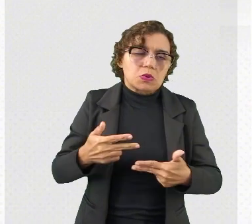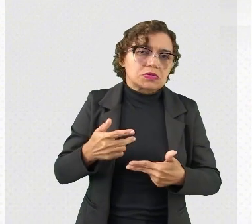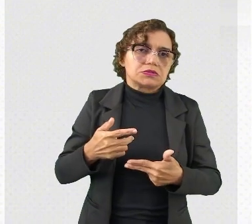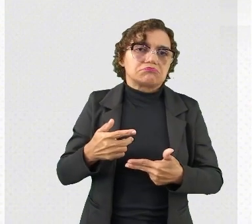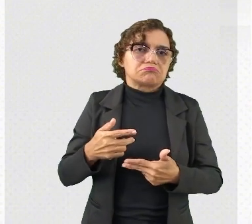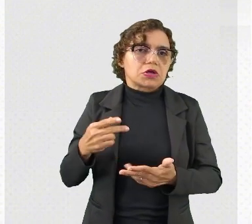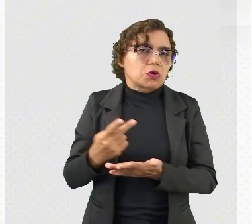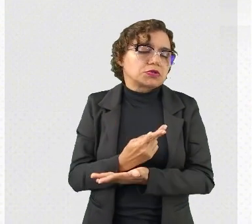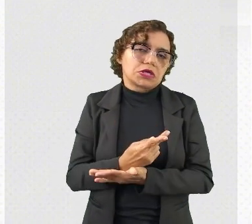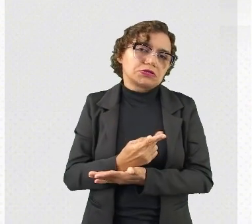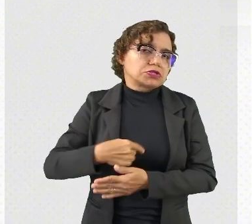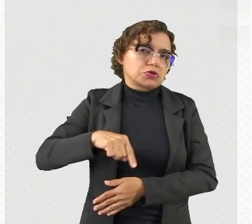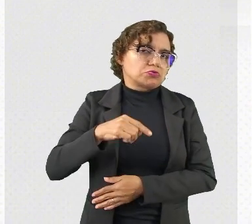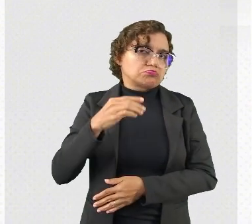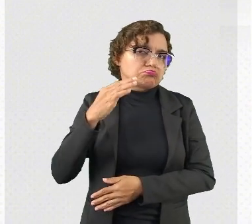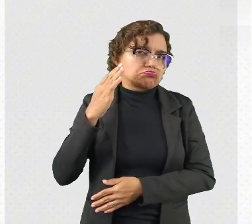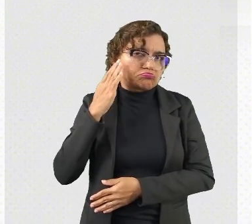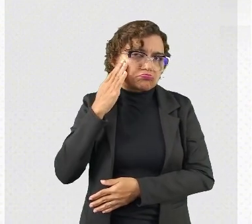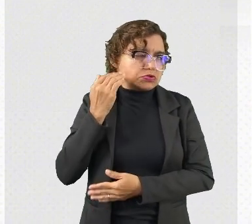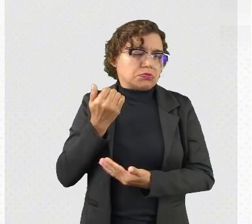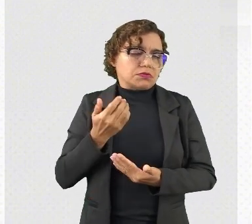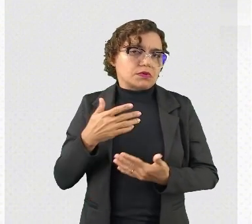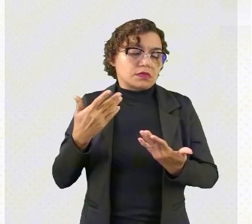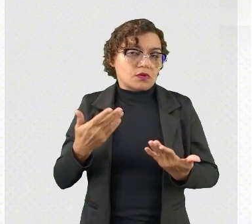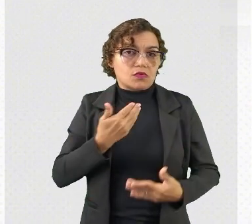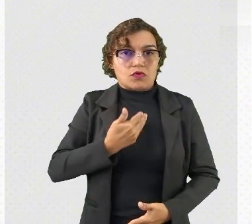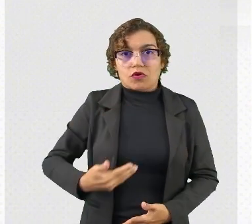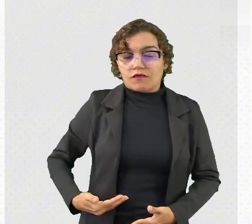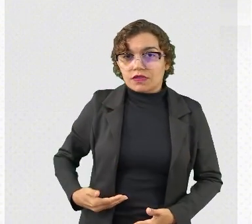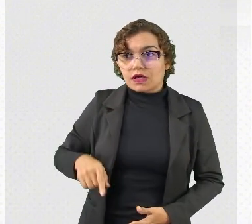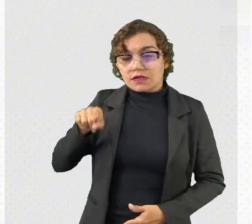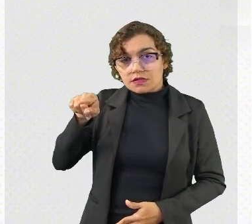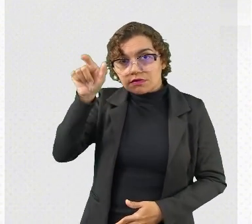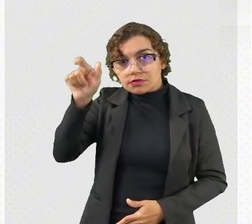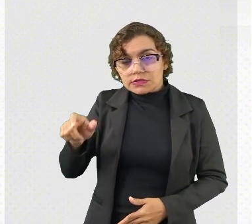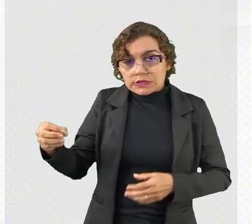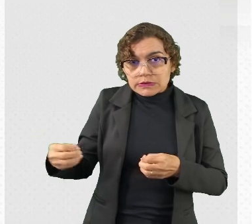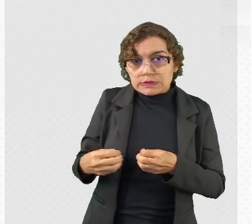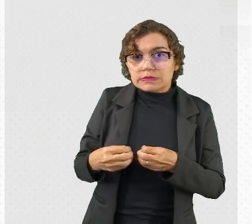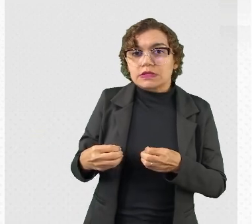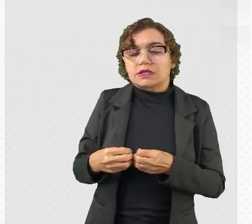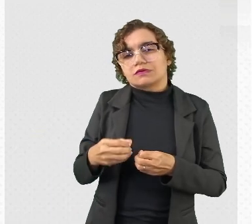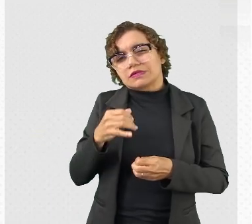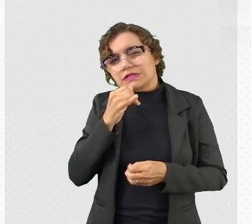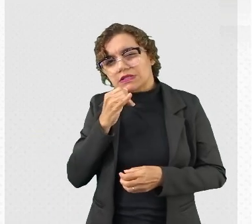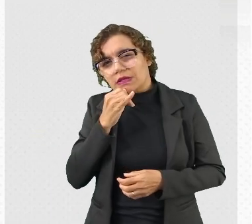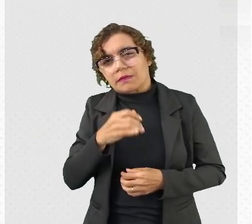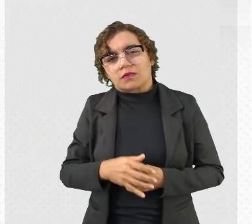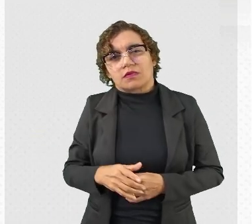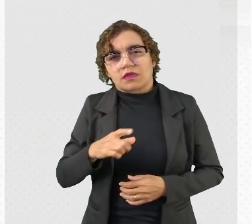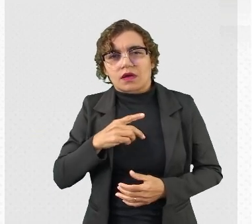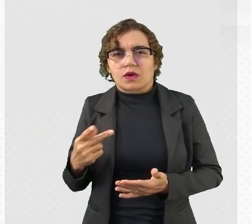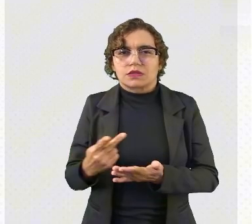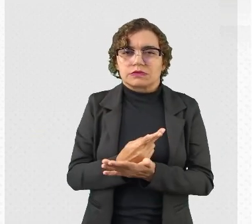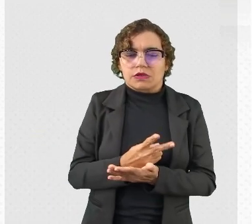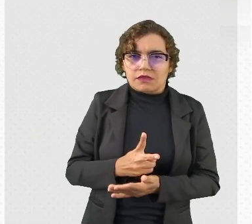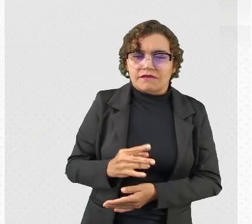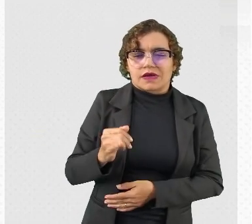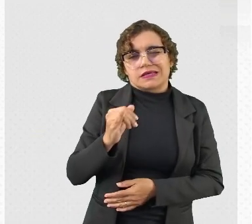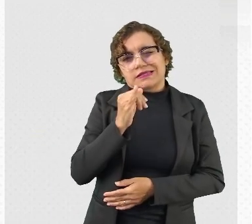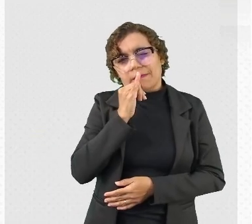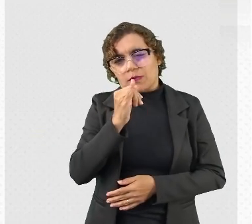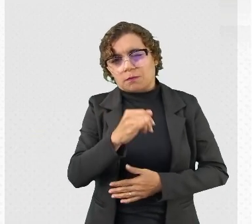alcance. E muitas das vezes o governante ele está muito mais próximo, né, de existir um acontecimento que vai,